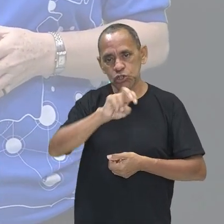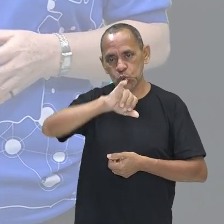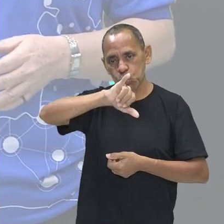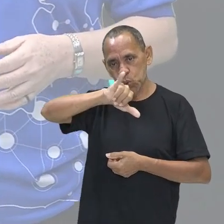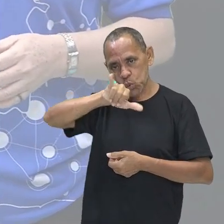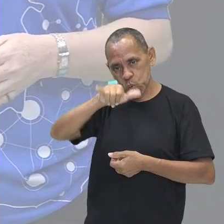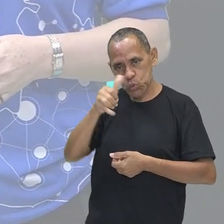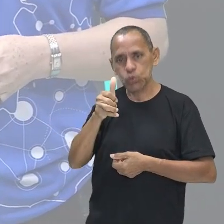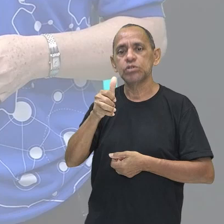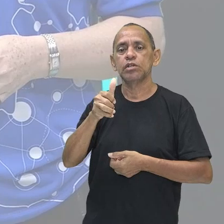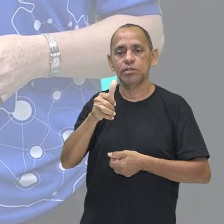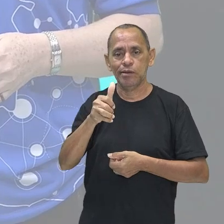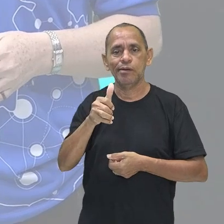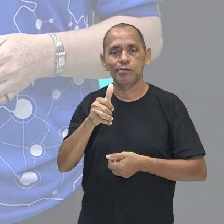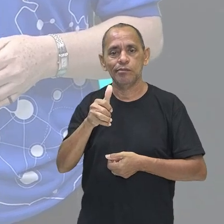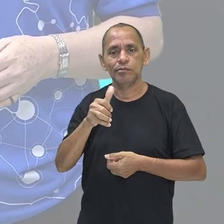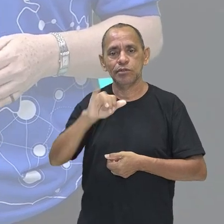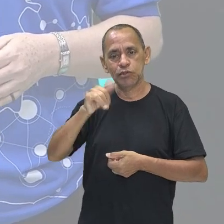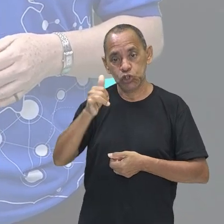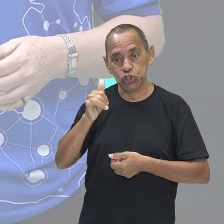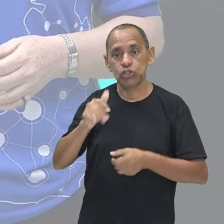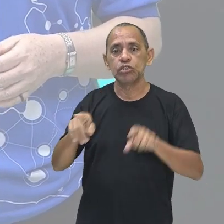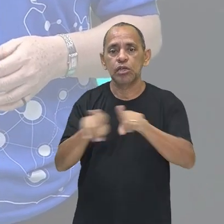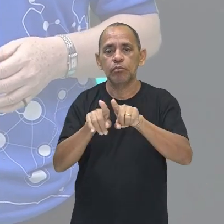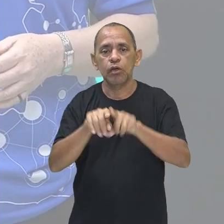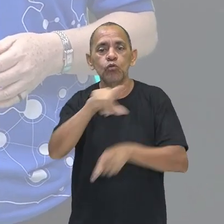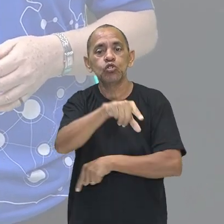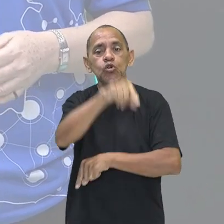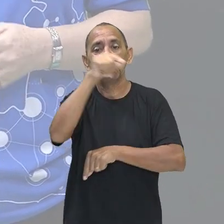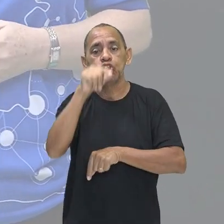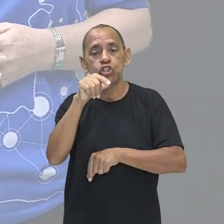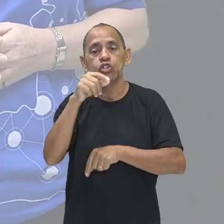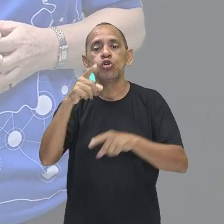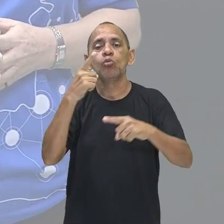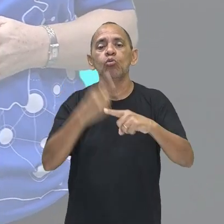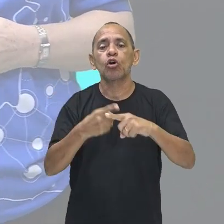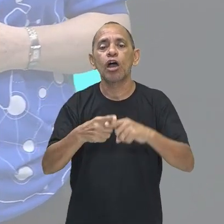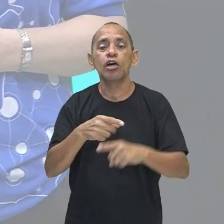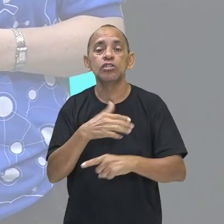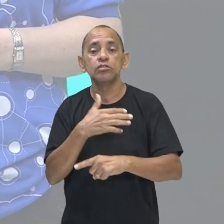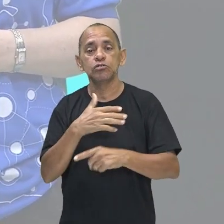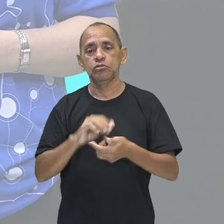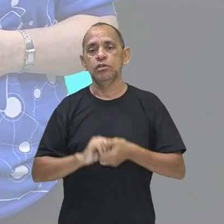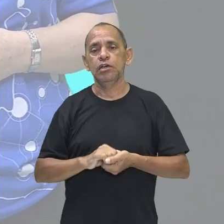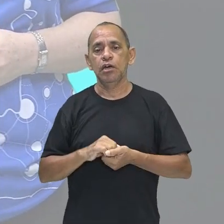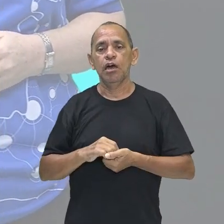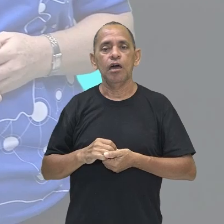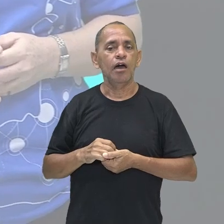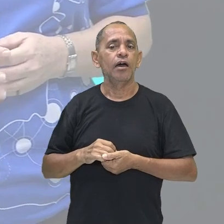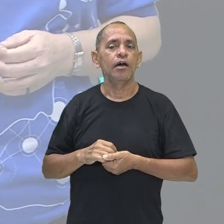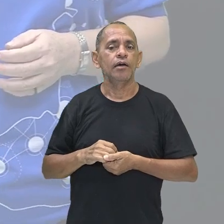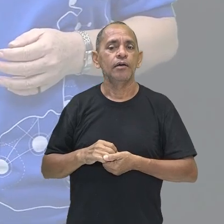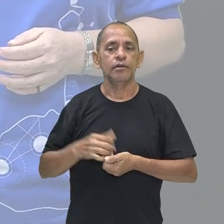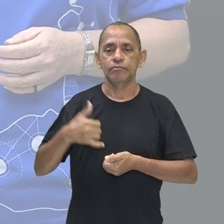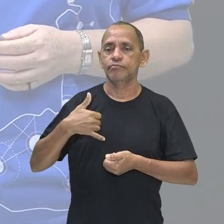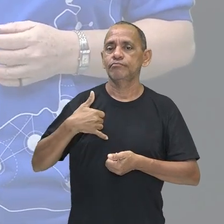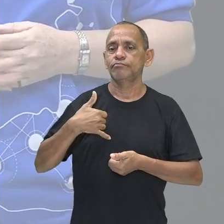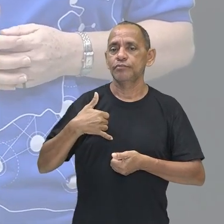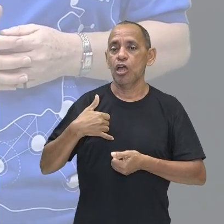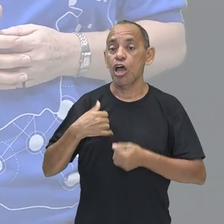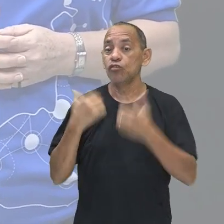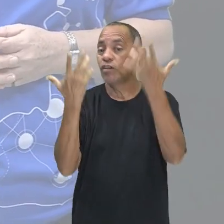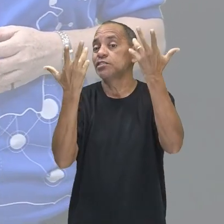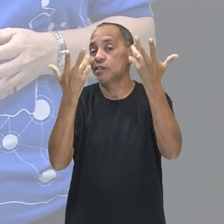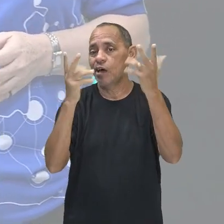do Tom Jobim. Por isso que foi escolhido dia 25 de janeiro. Tom Jobim foi considerado o maior expoente de todos os tempos